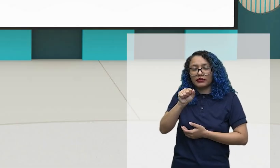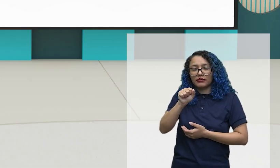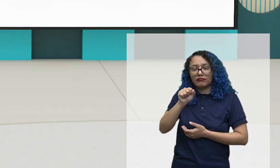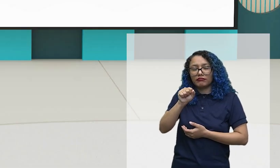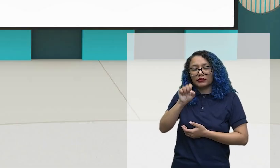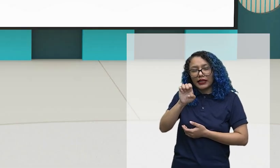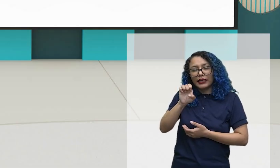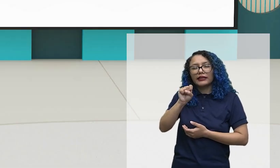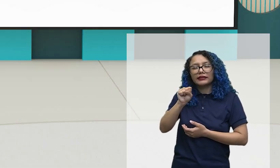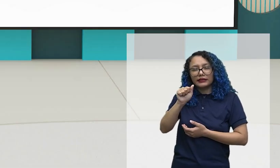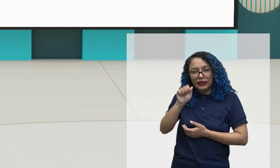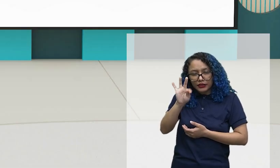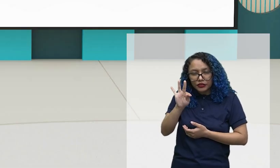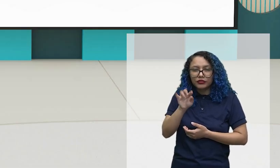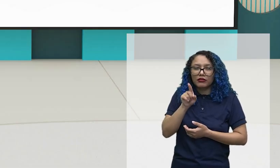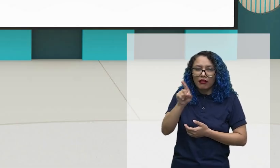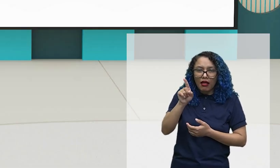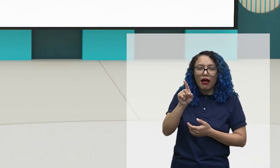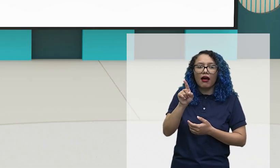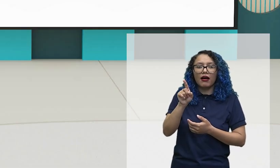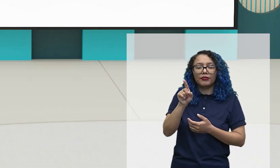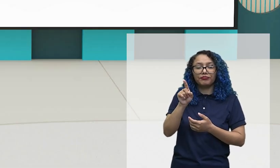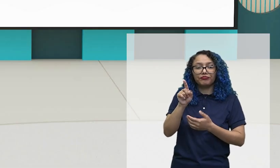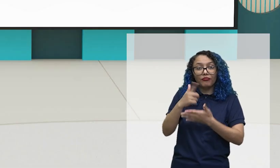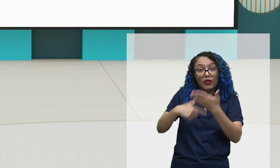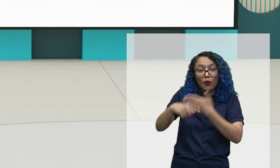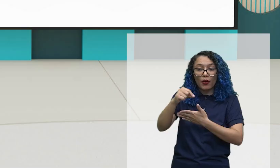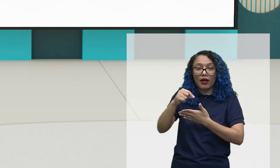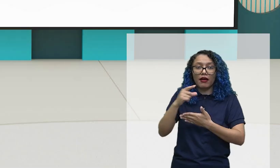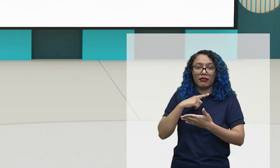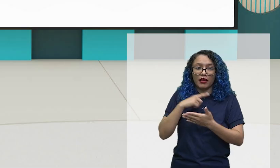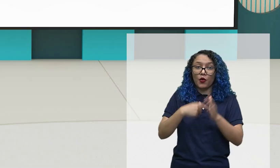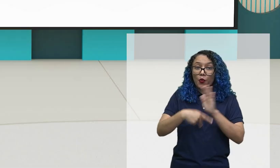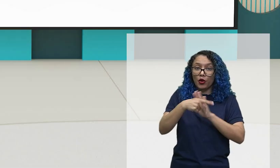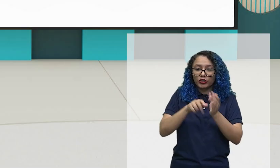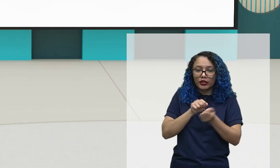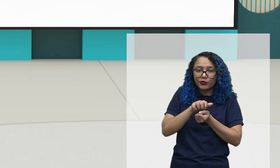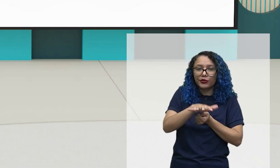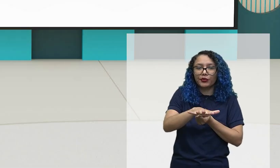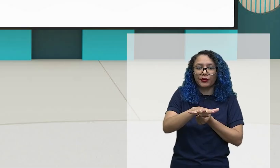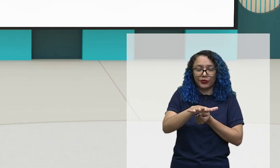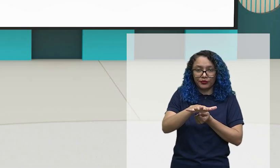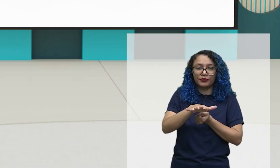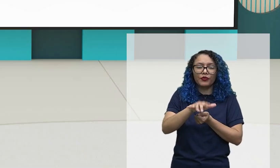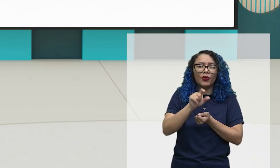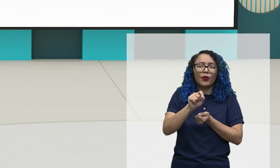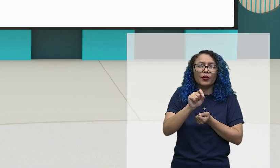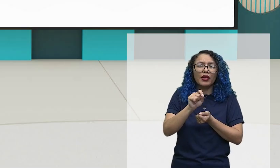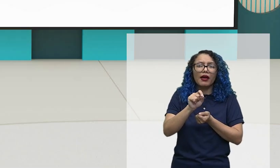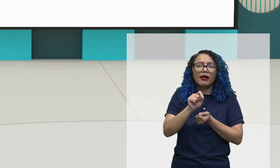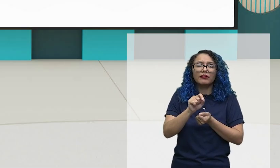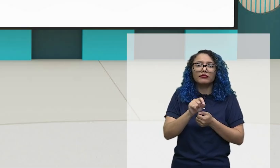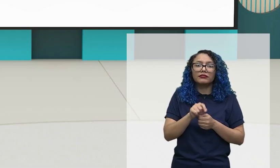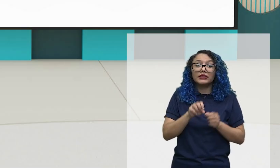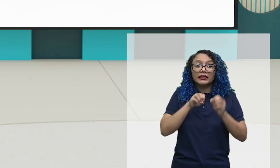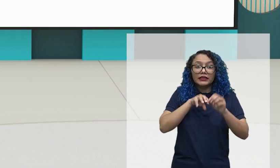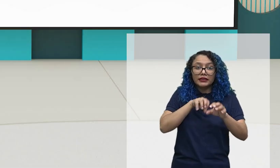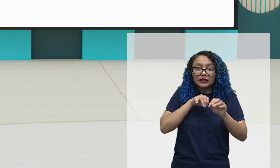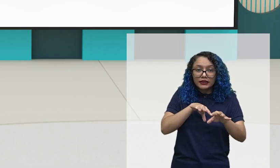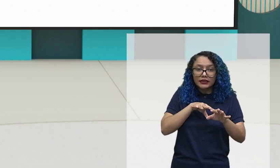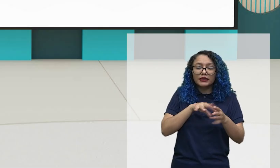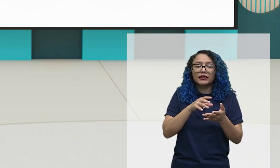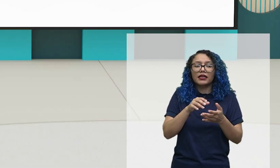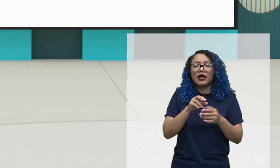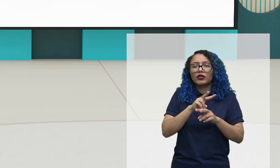Nós temos lá na nossa Universidade do Estado do Amazonas, sim, um projeto de extensão que